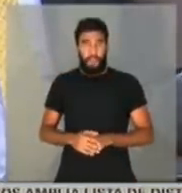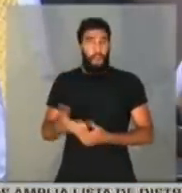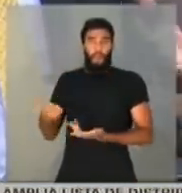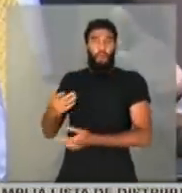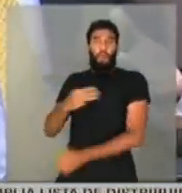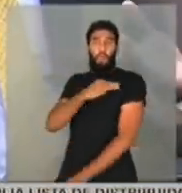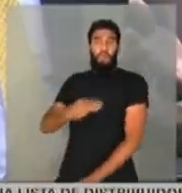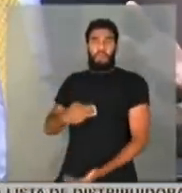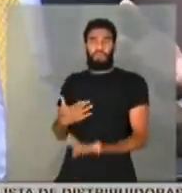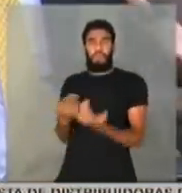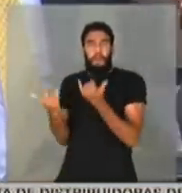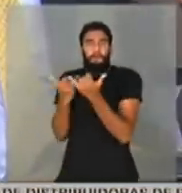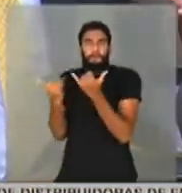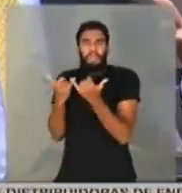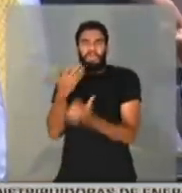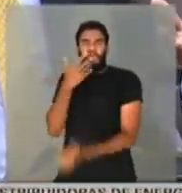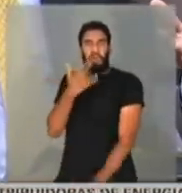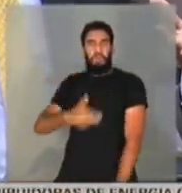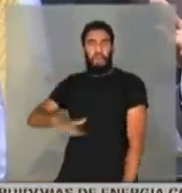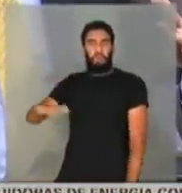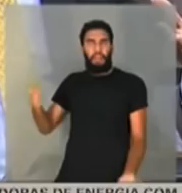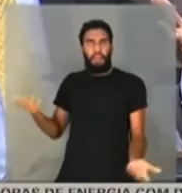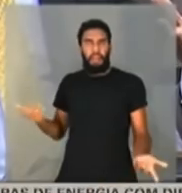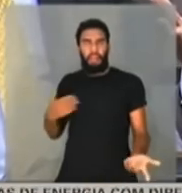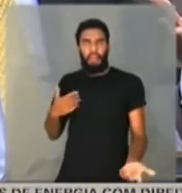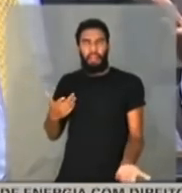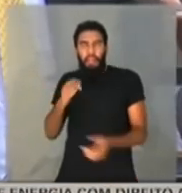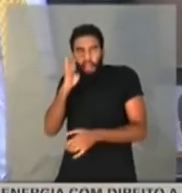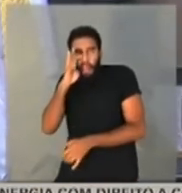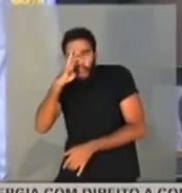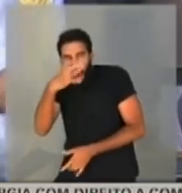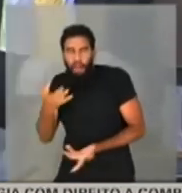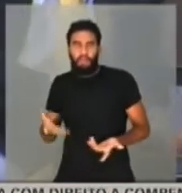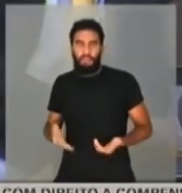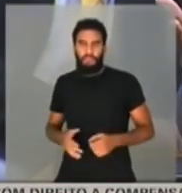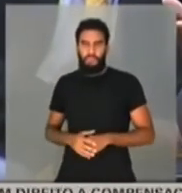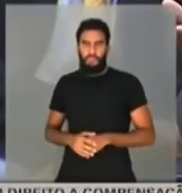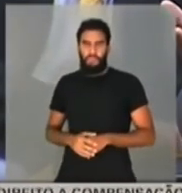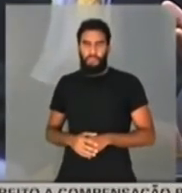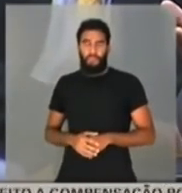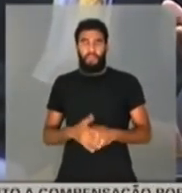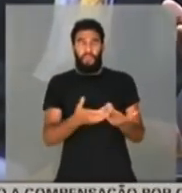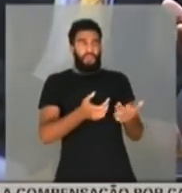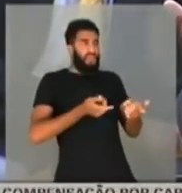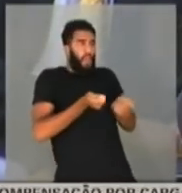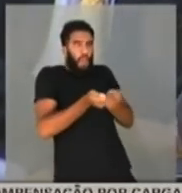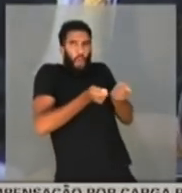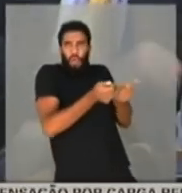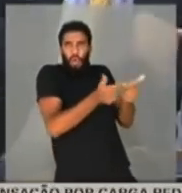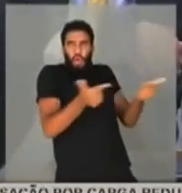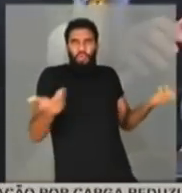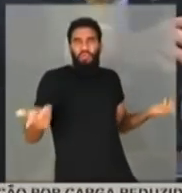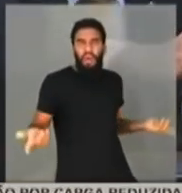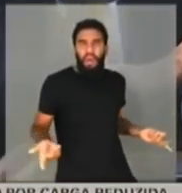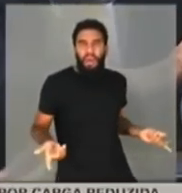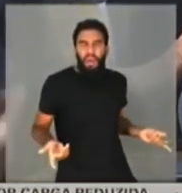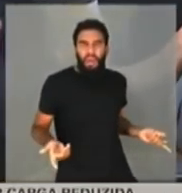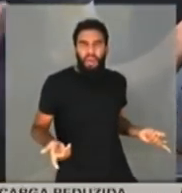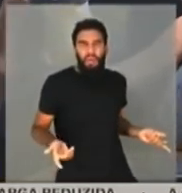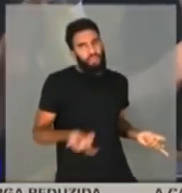mimado. Não me chama de menino mimado, eu não lhe agredi. Não se trata assim. A senhora está totalmente descontrolada. Me